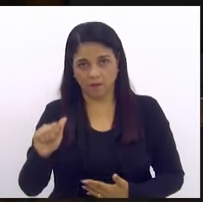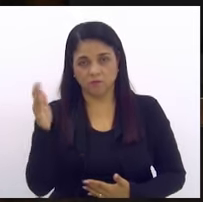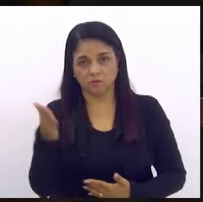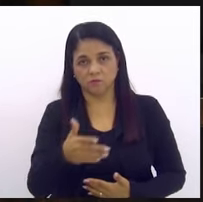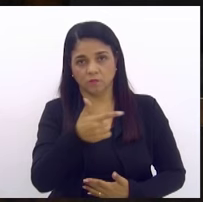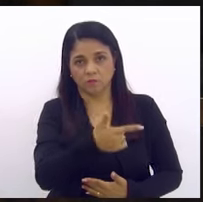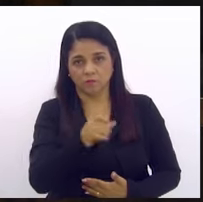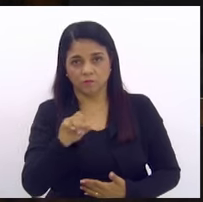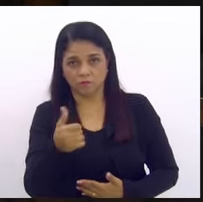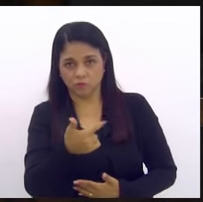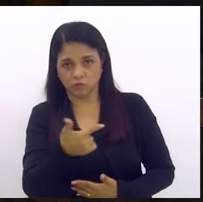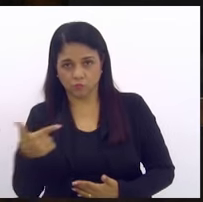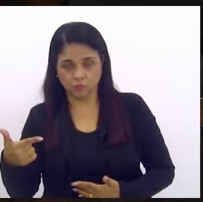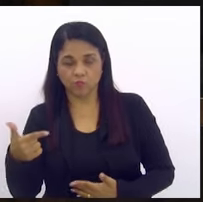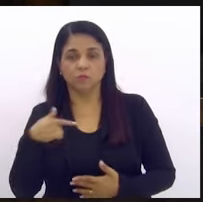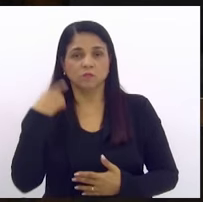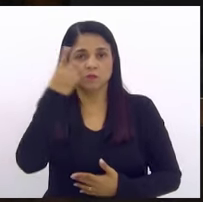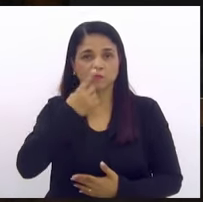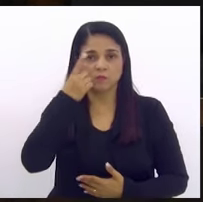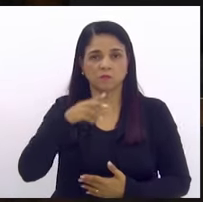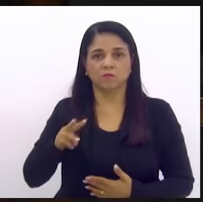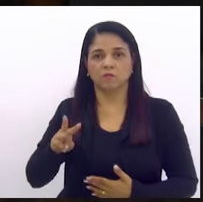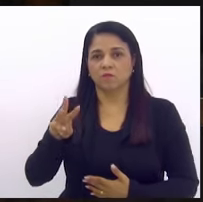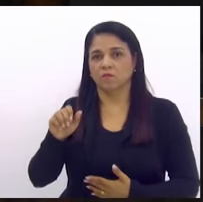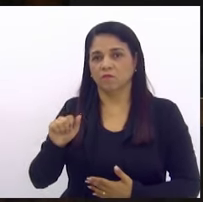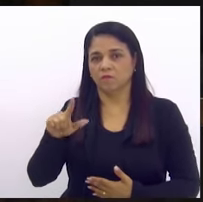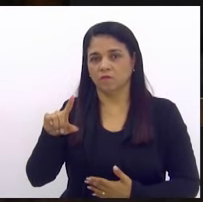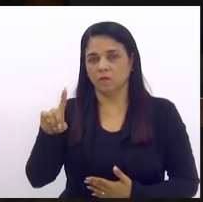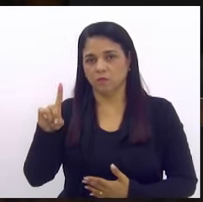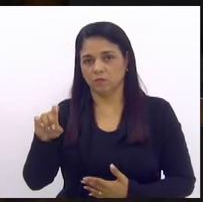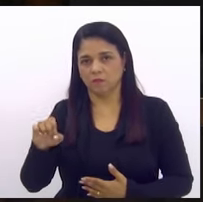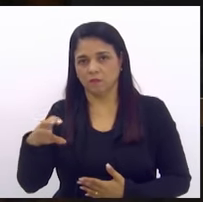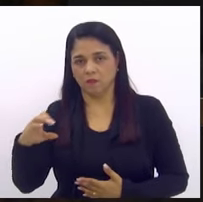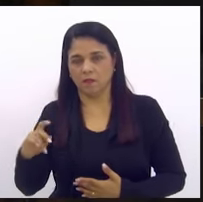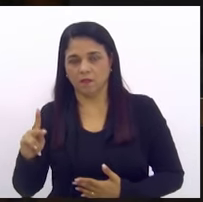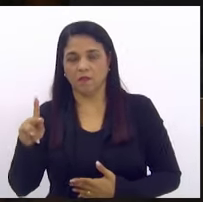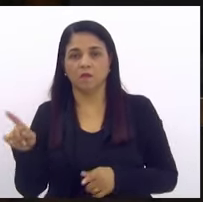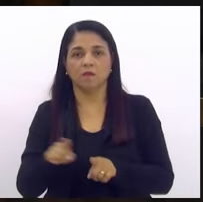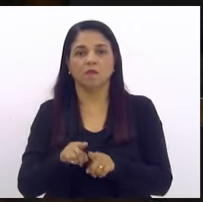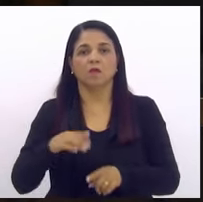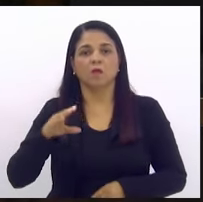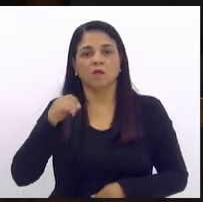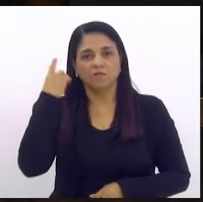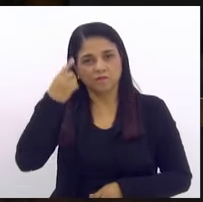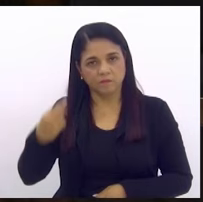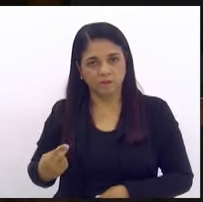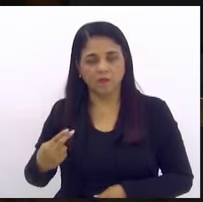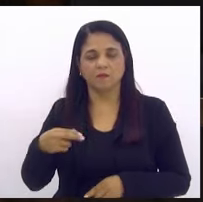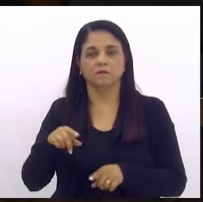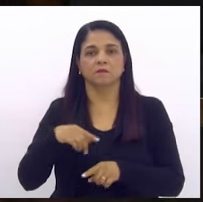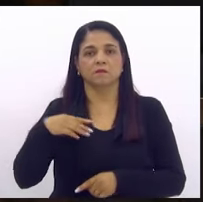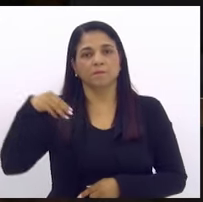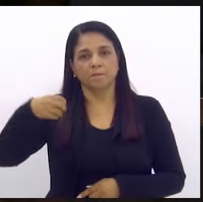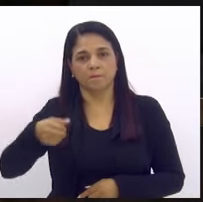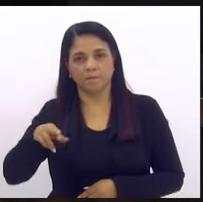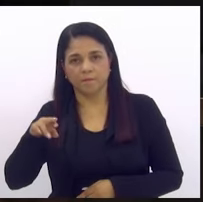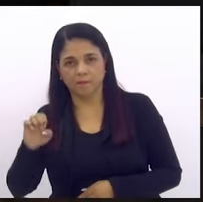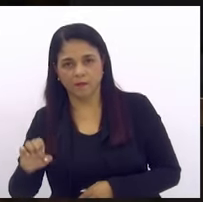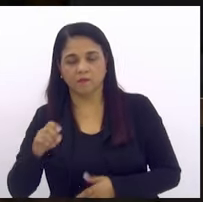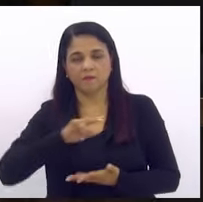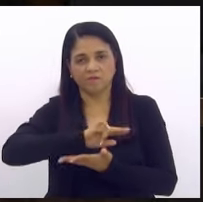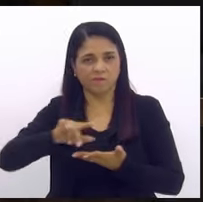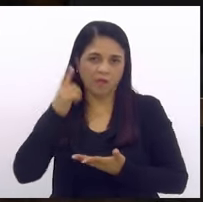3861-A/2021, de autoria dos deputados Valdec Carneiro, Jari Oliveira, Renata Souza, Flávio Serafini, Marta Rocha, Dionísio